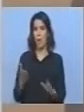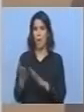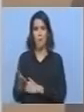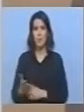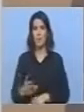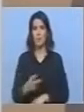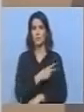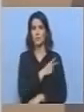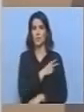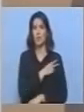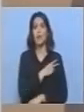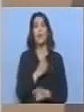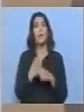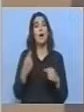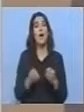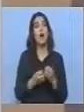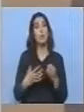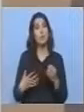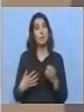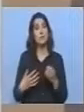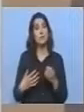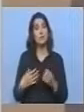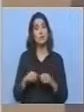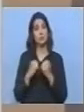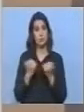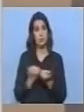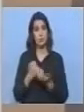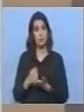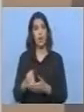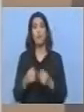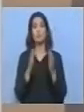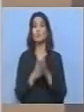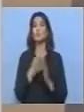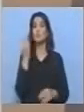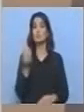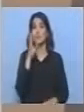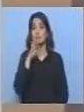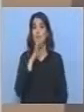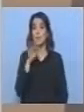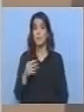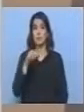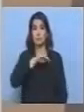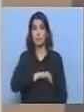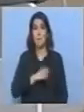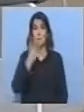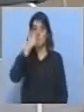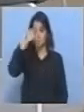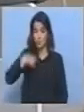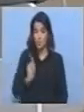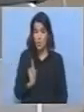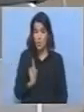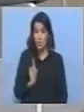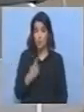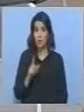Até porque há bolsas de ação social para todos os jovens de famílias que tenham rendimento per capita